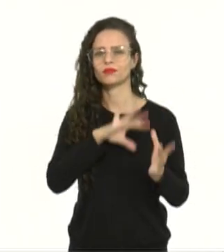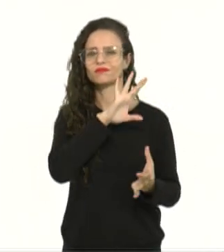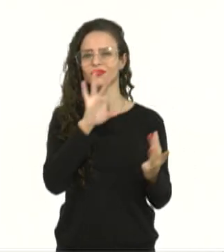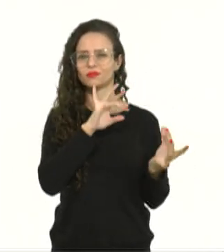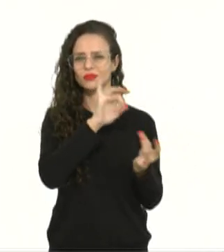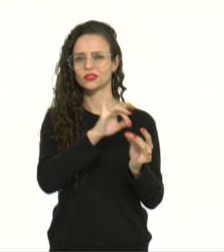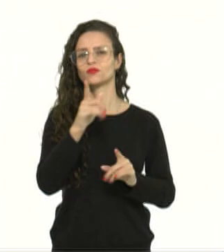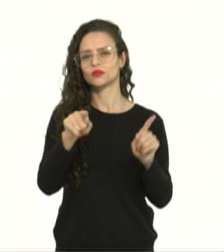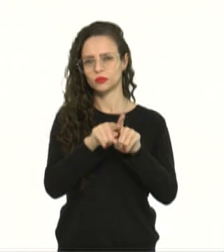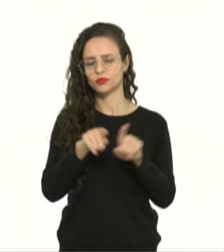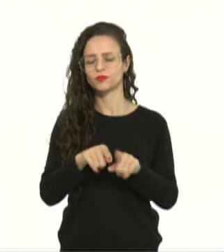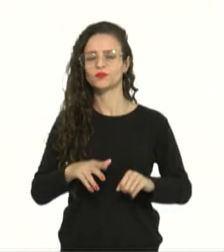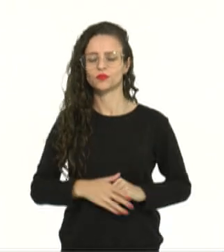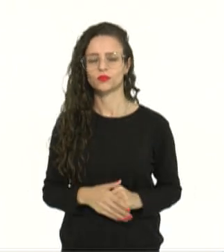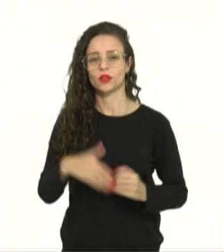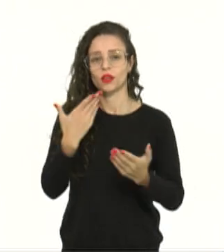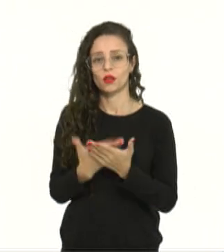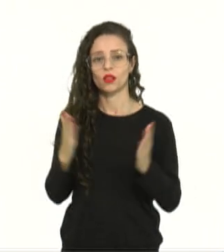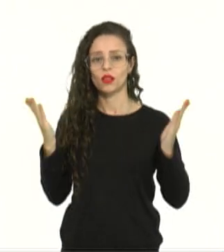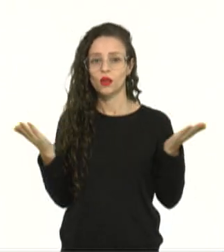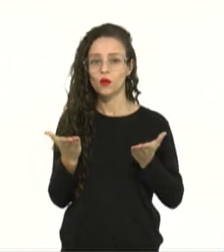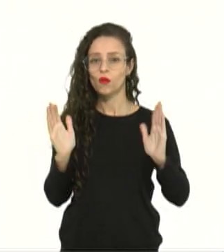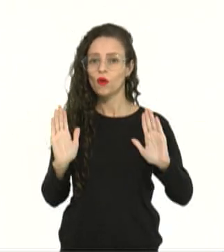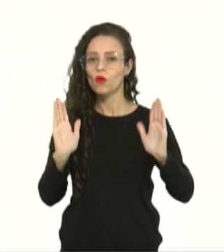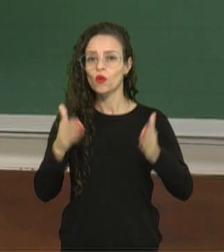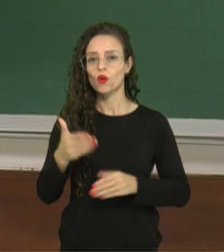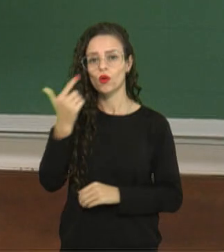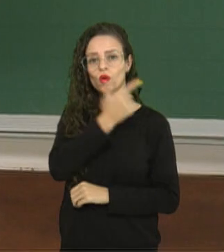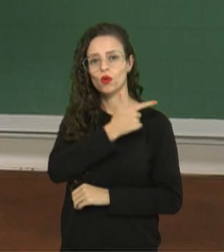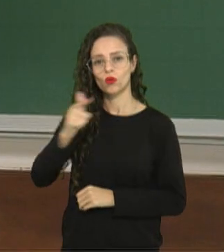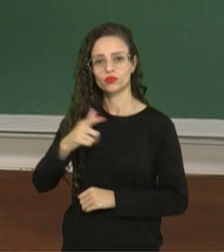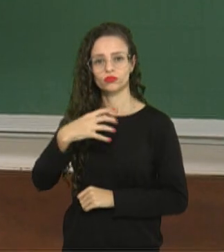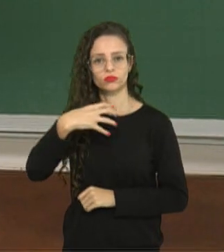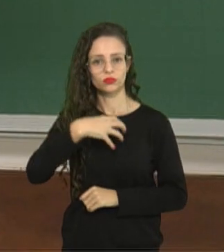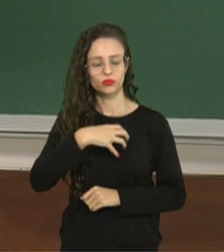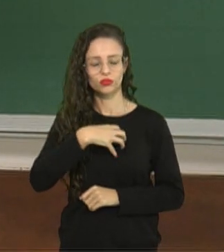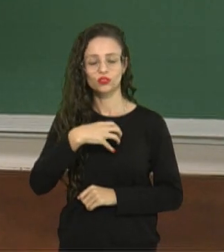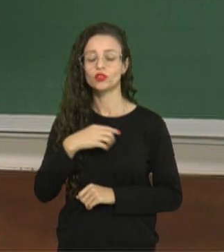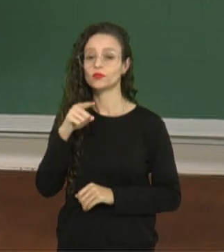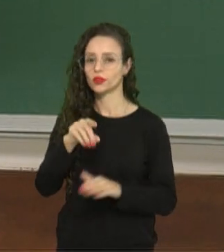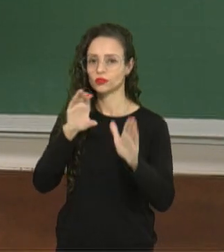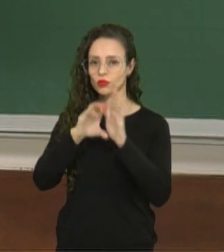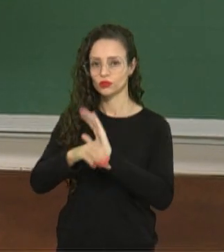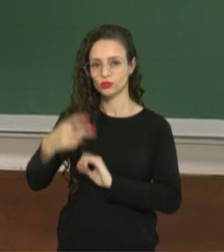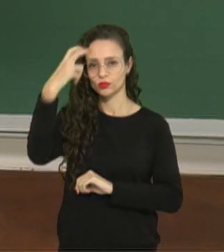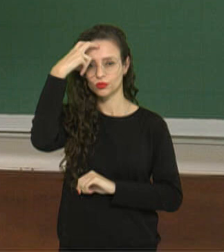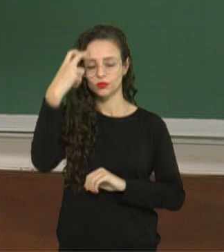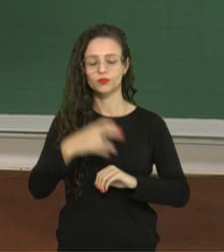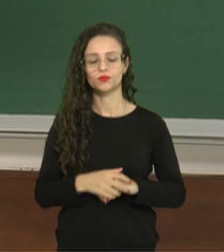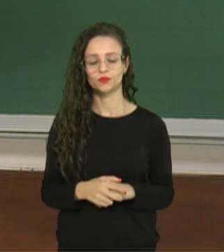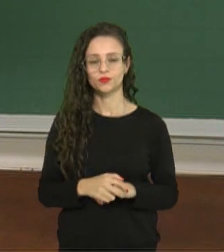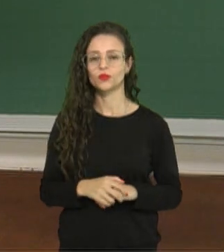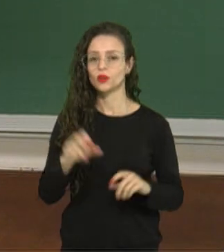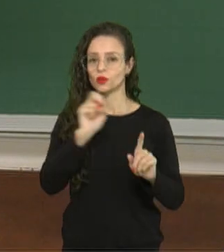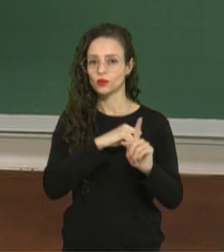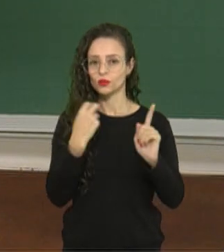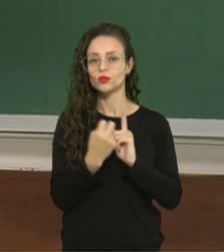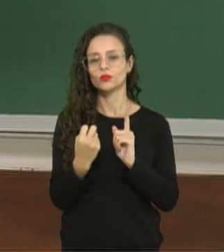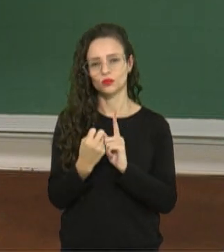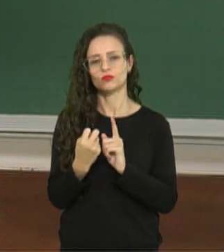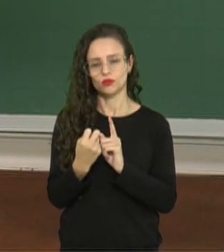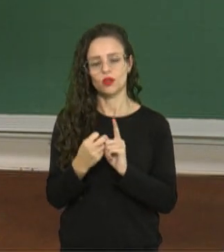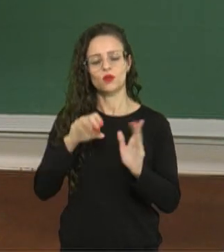específico. Então, na aula de hoje, a gente vai ver um outro sentido para esse conceito. Né? O conceito sociológico de